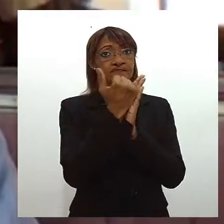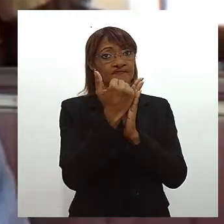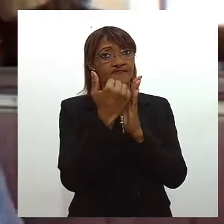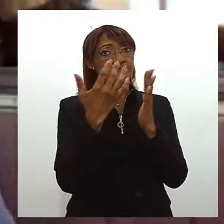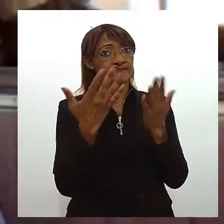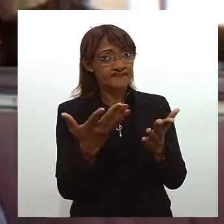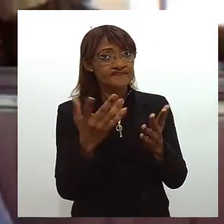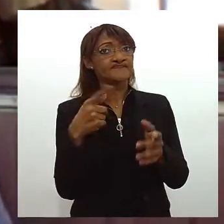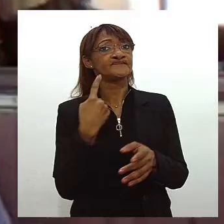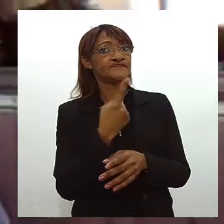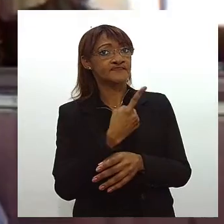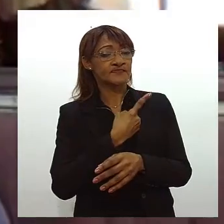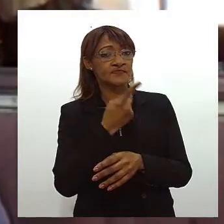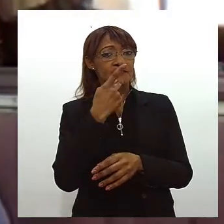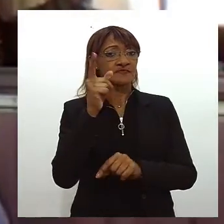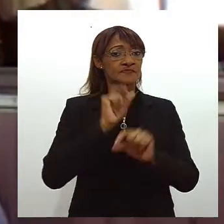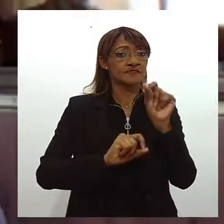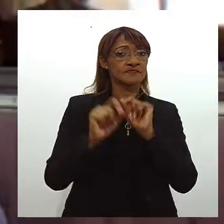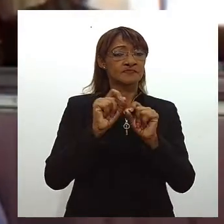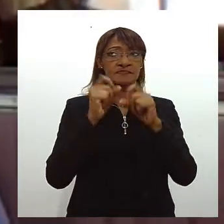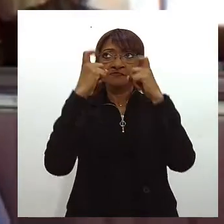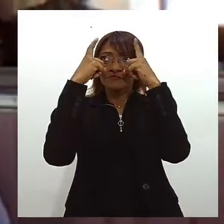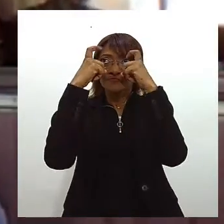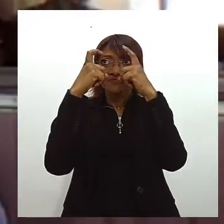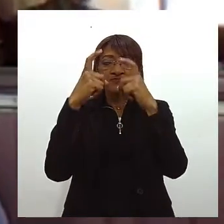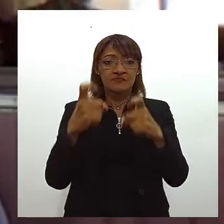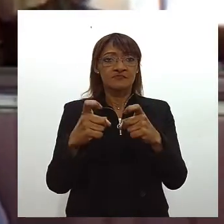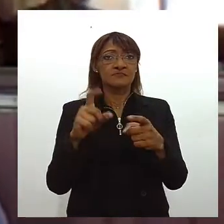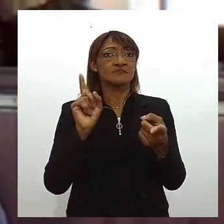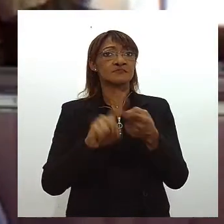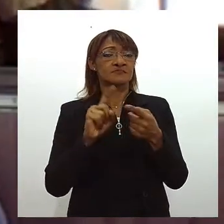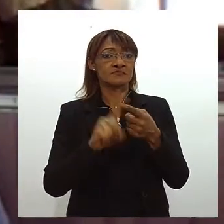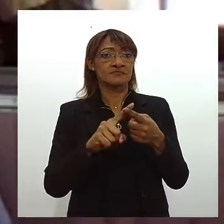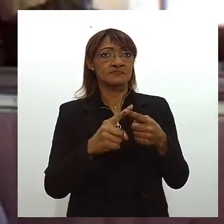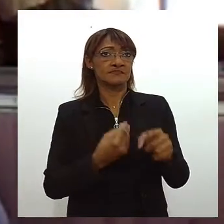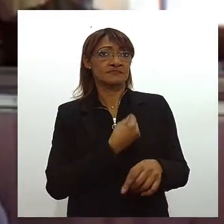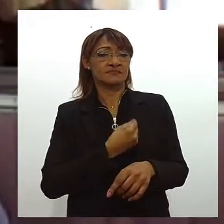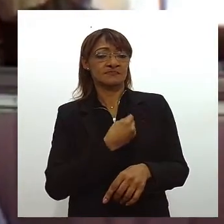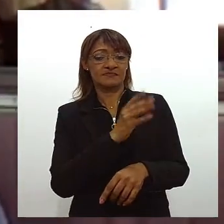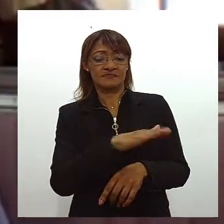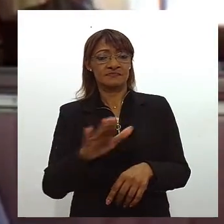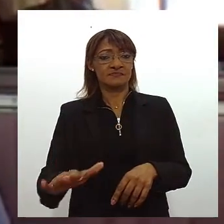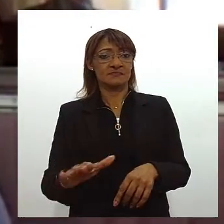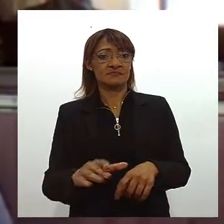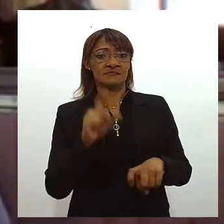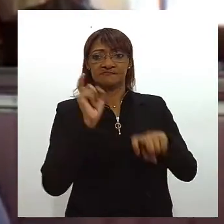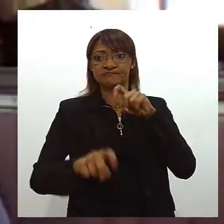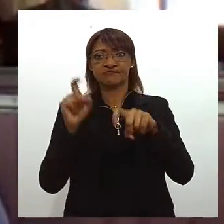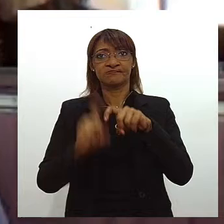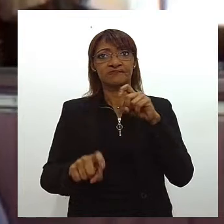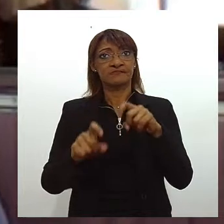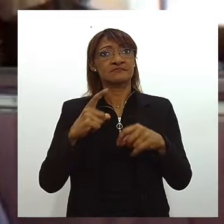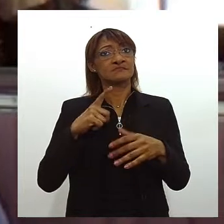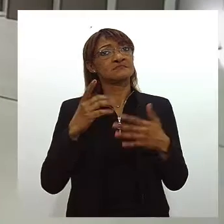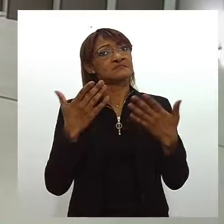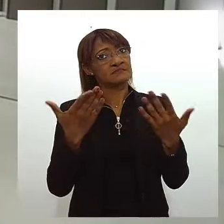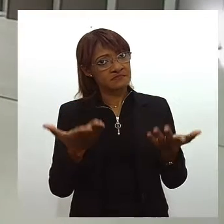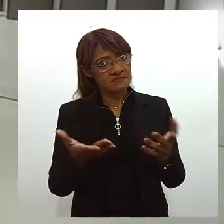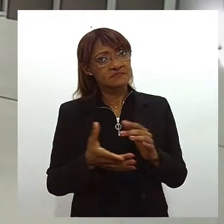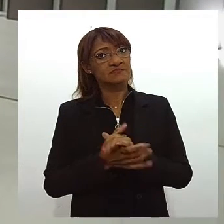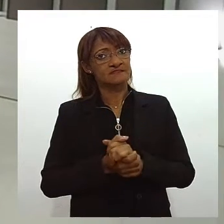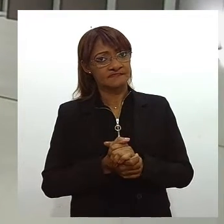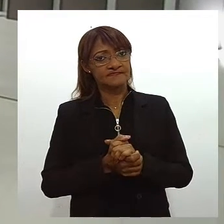dizer sobre a questão da violência sexual praticada contra, violência e abuso sexual praticada contra